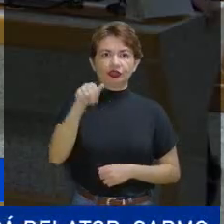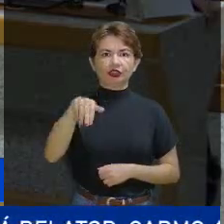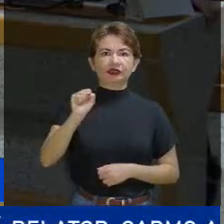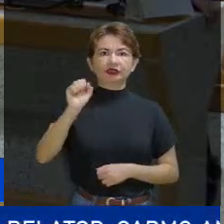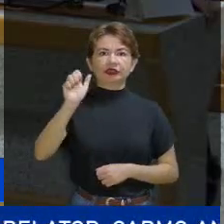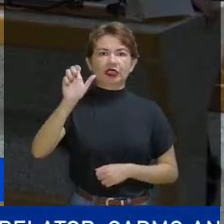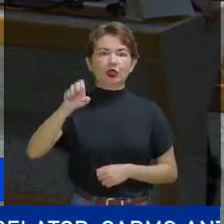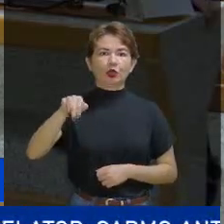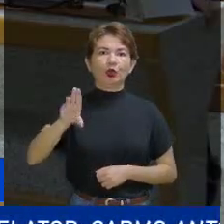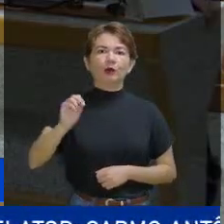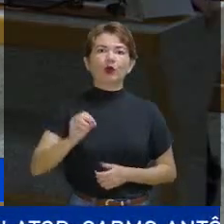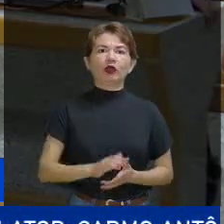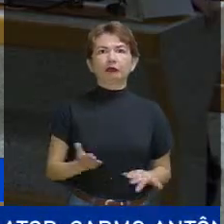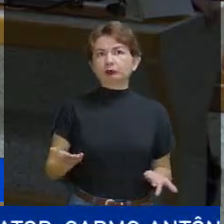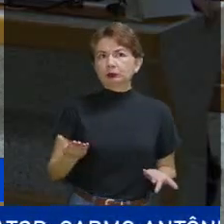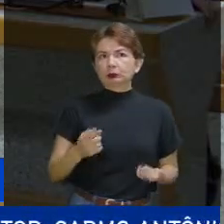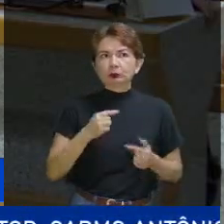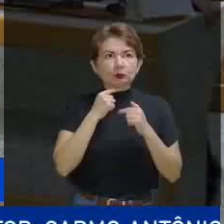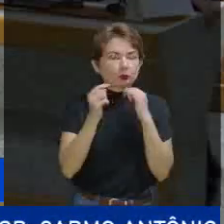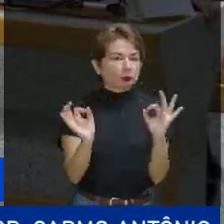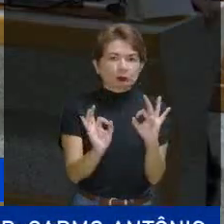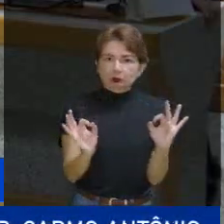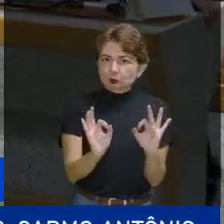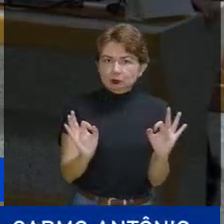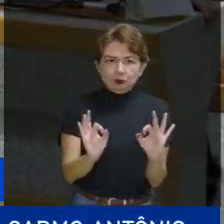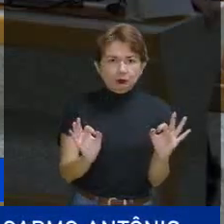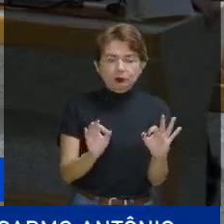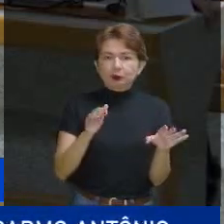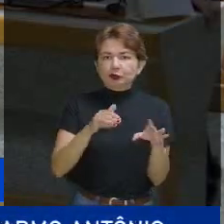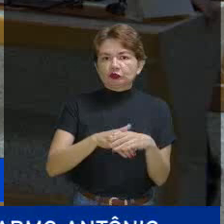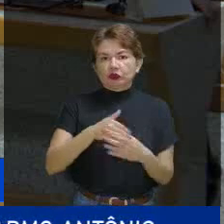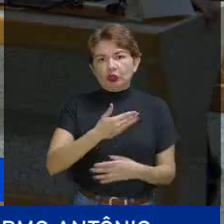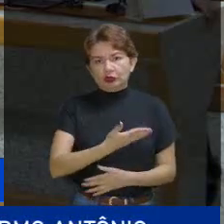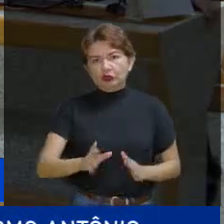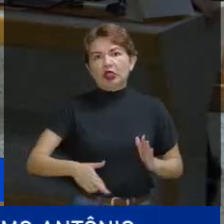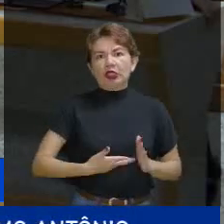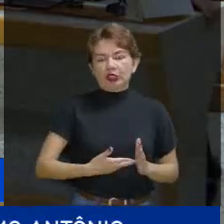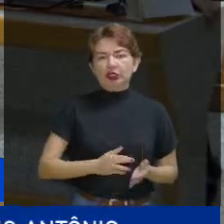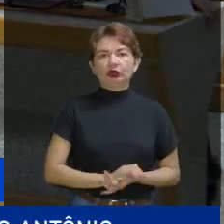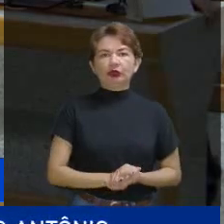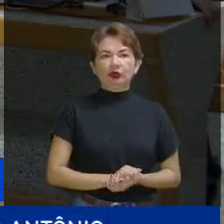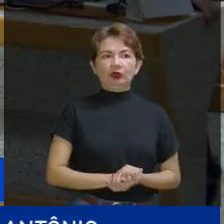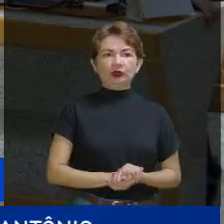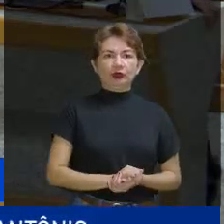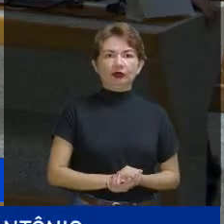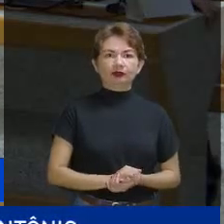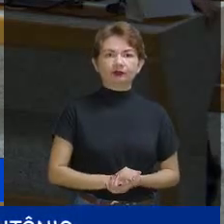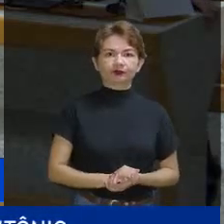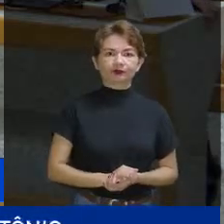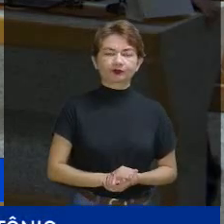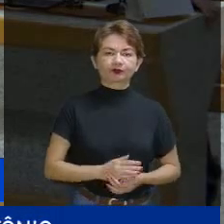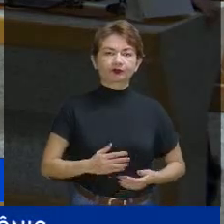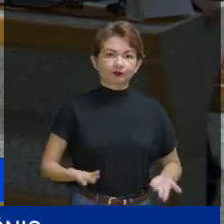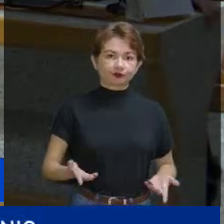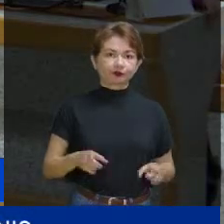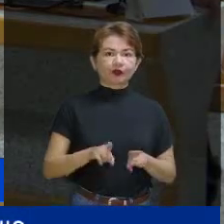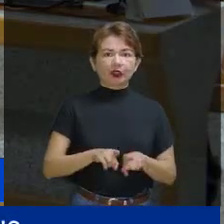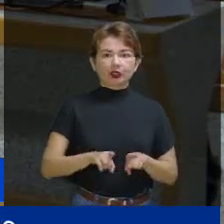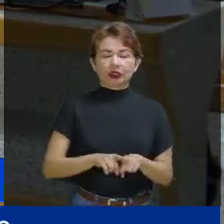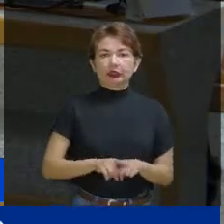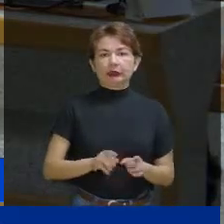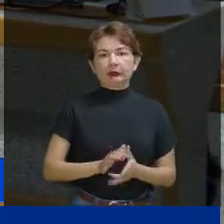Senhor presidente, não há nenhuma dúvida em relação ao acerto do voto do eminente relator. A questão aqui está